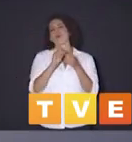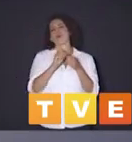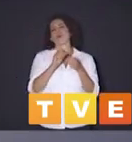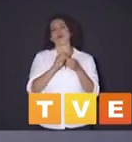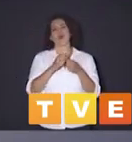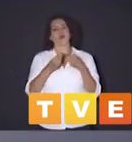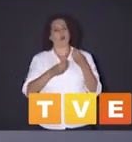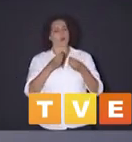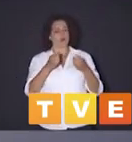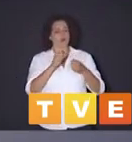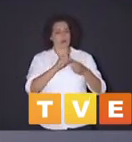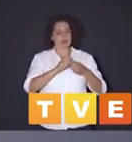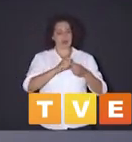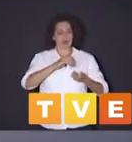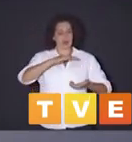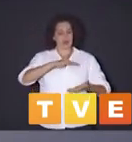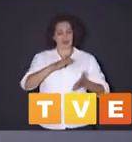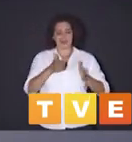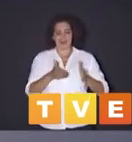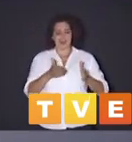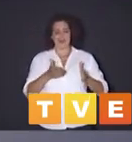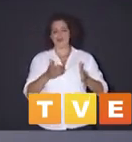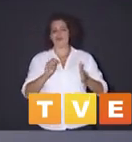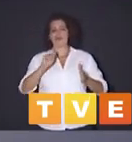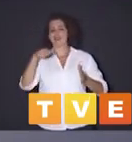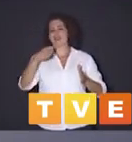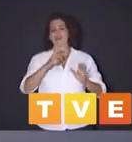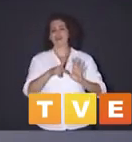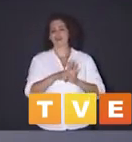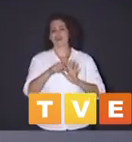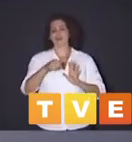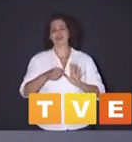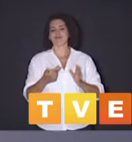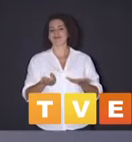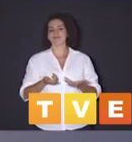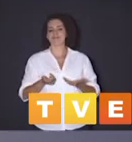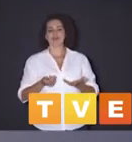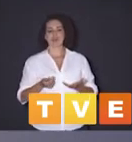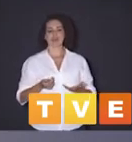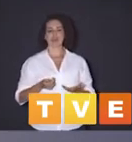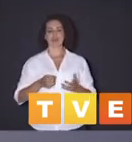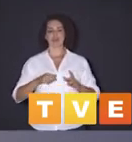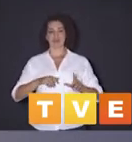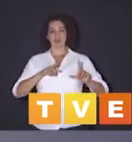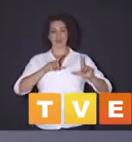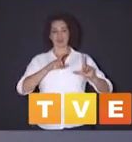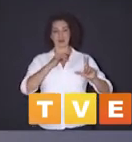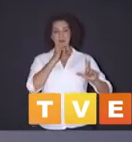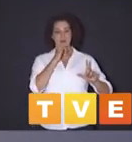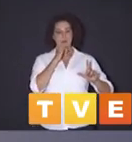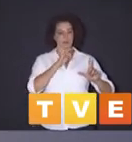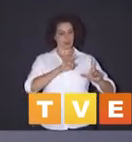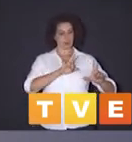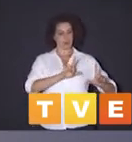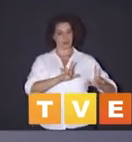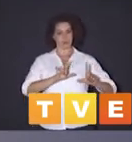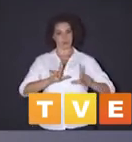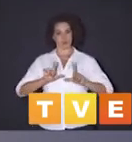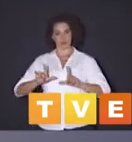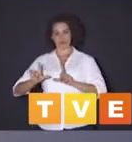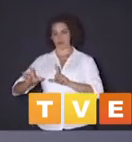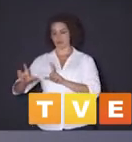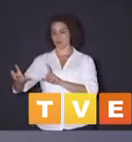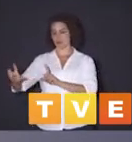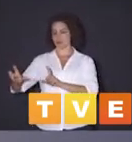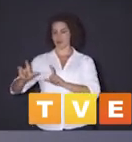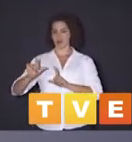usa bloco sem a gente vai ficar trabalhando com registro de diploma os diplomas da ufpb com os tem o teste mas sem registro de diploma